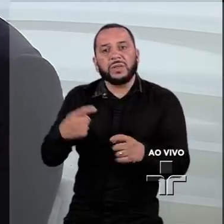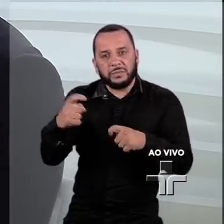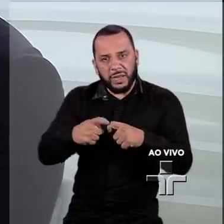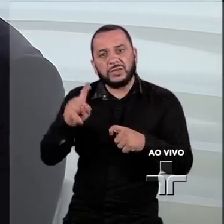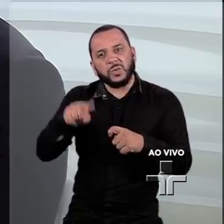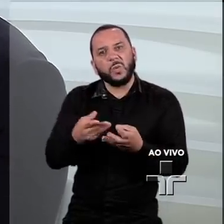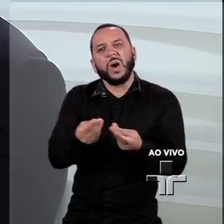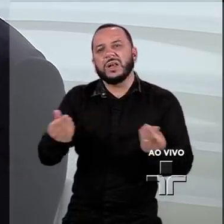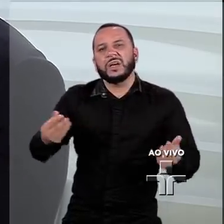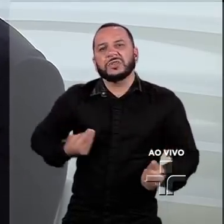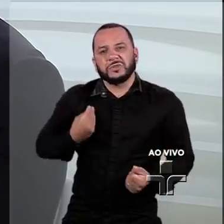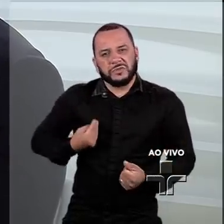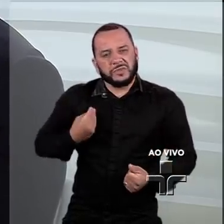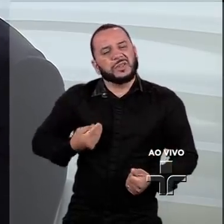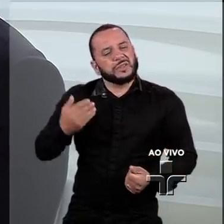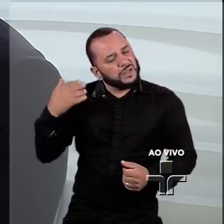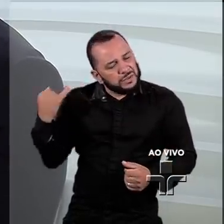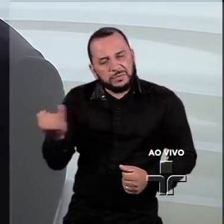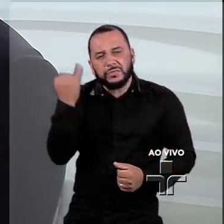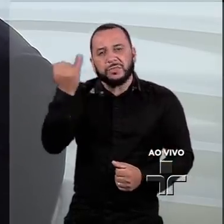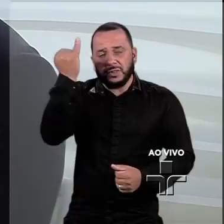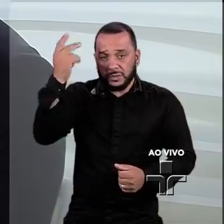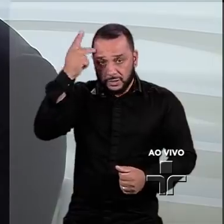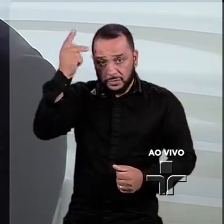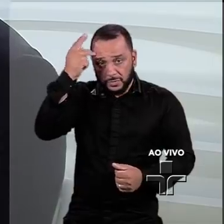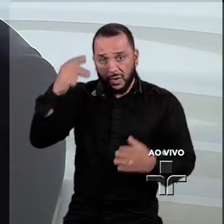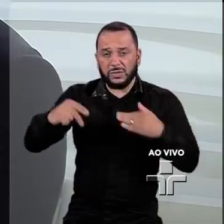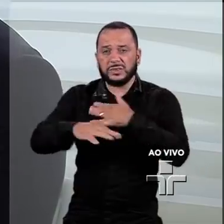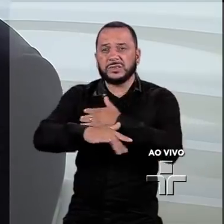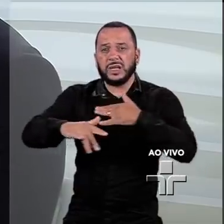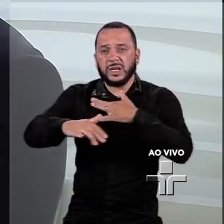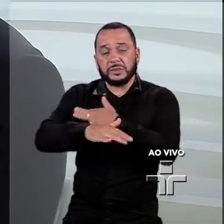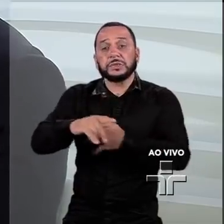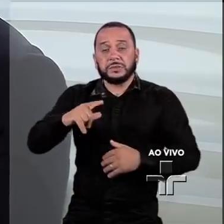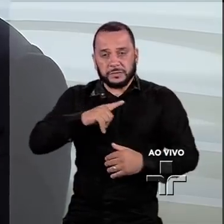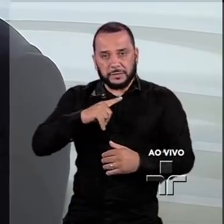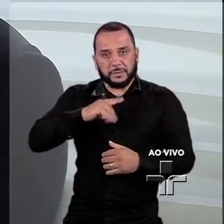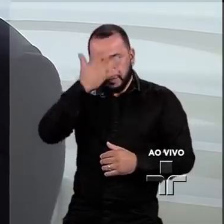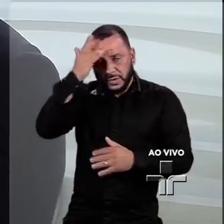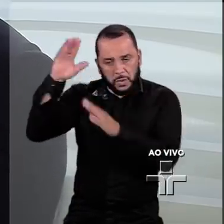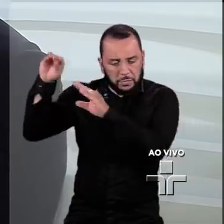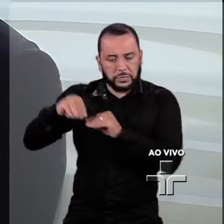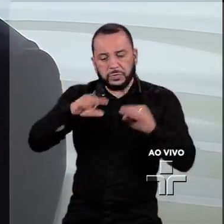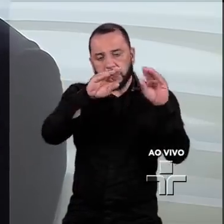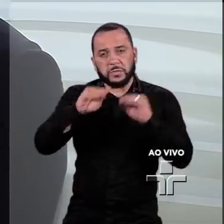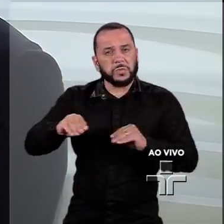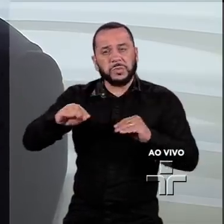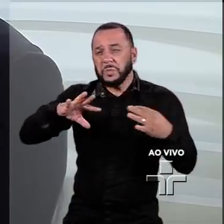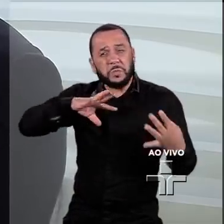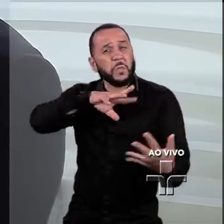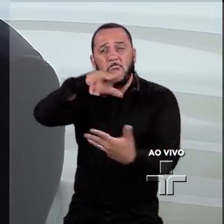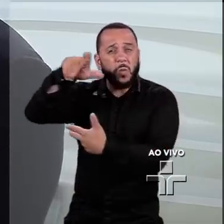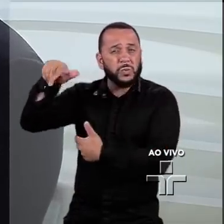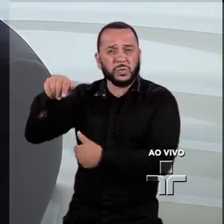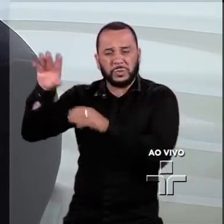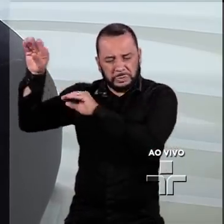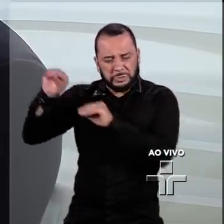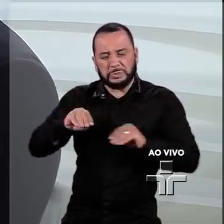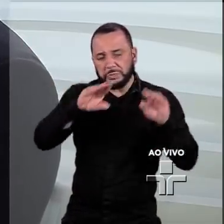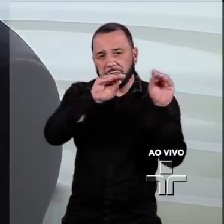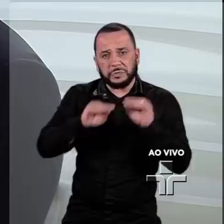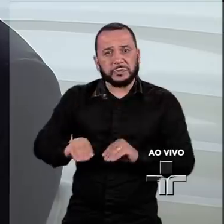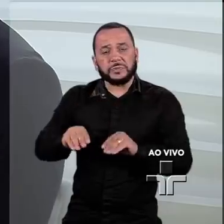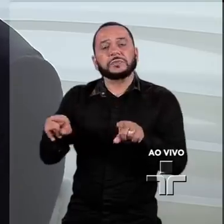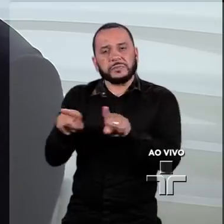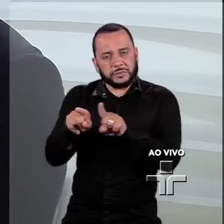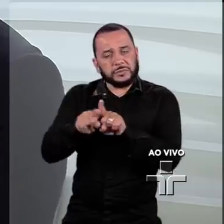cidade de São Paulo é a cidade que abrigou migrantes e imigrantes do mundo todo, pessoas que para